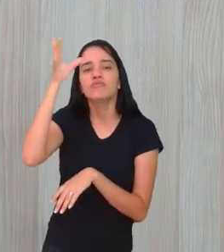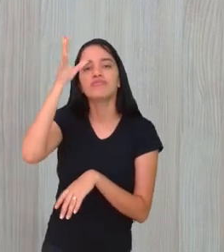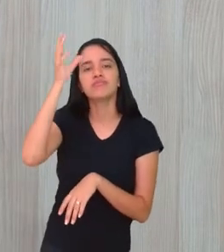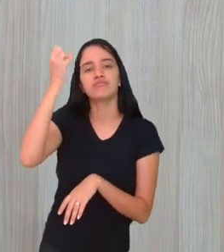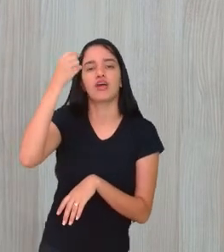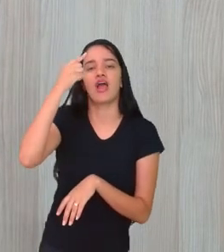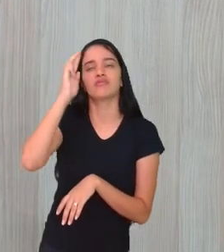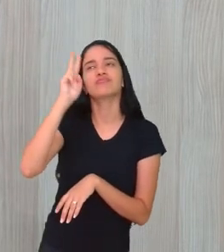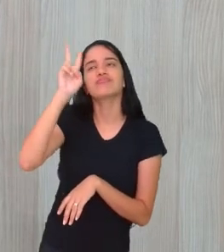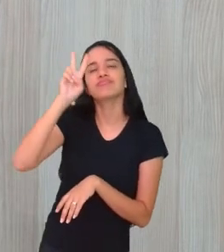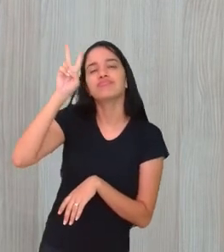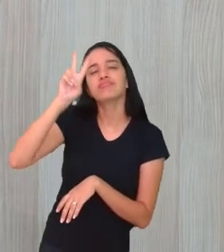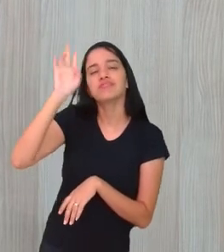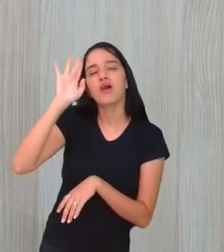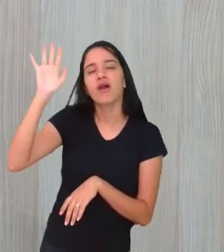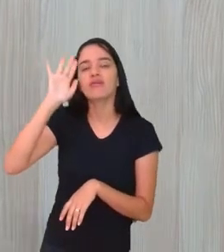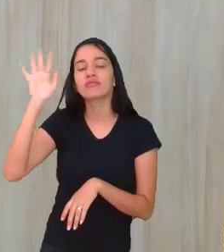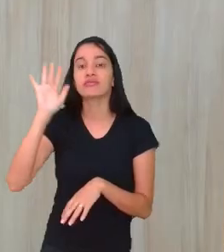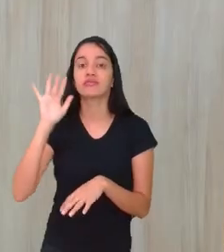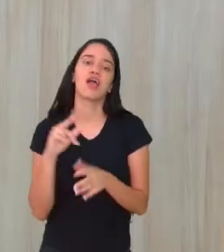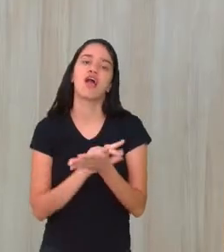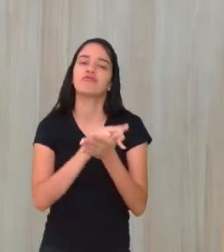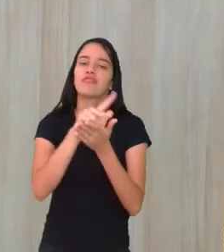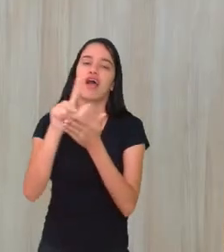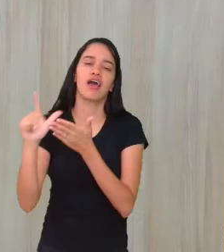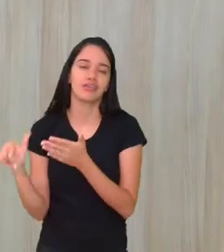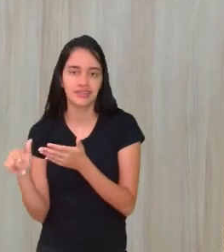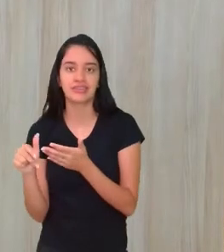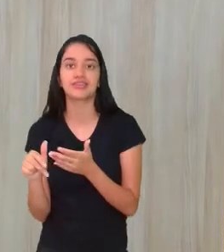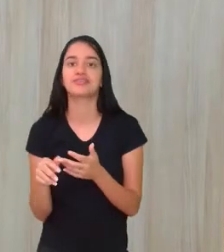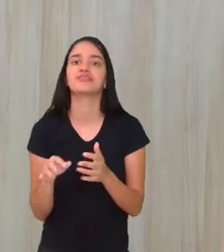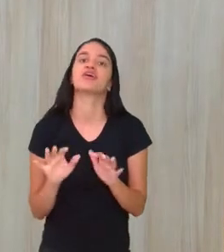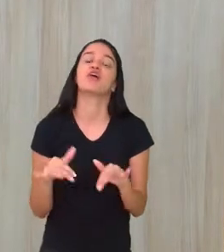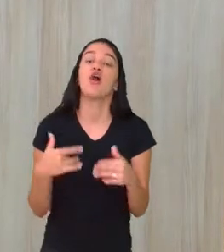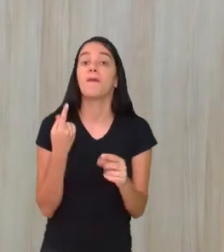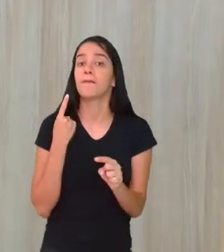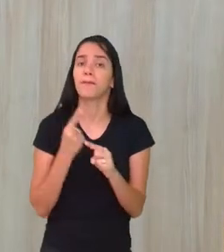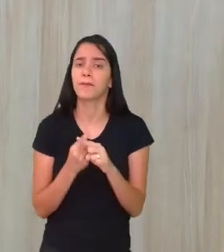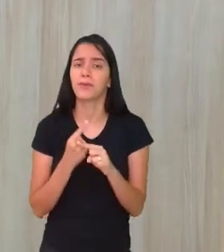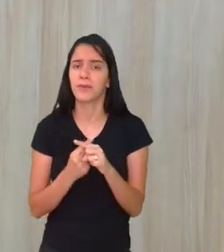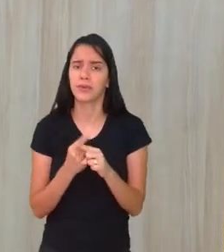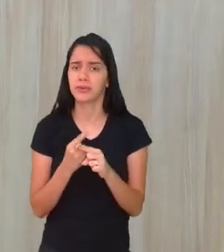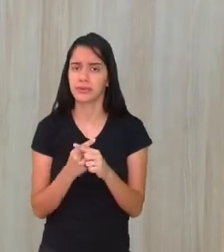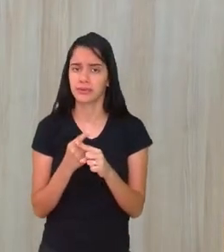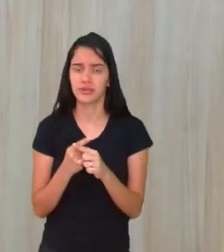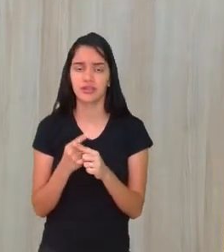de Sombras. Há várias memórias, muitas. Por quê?